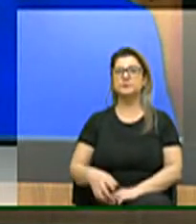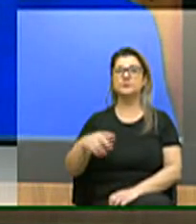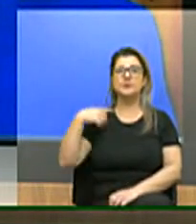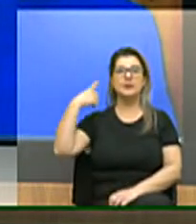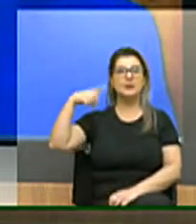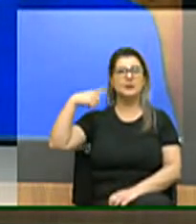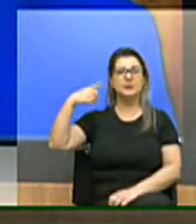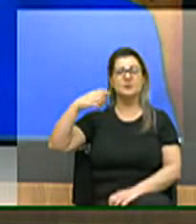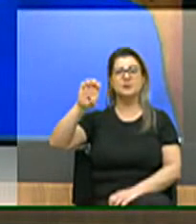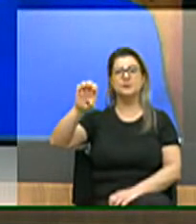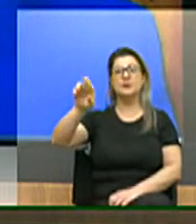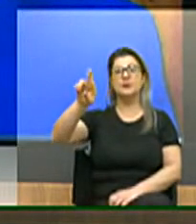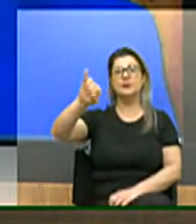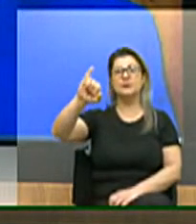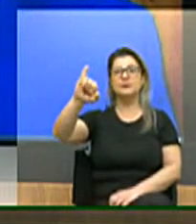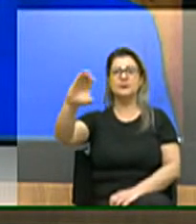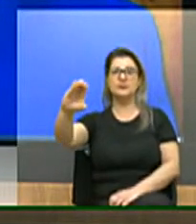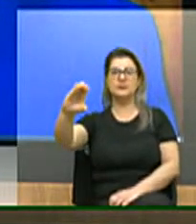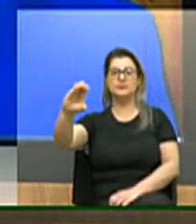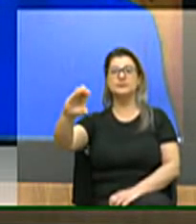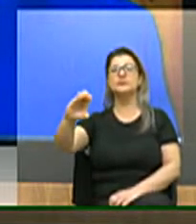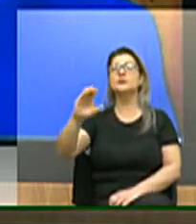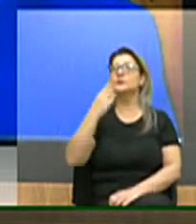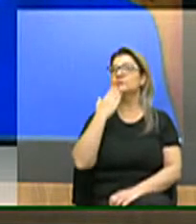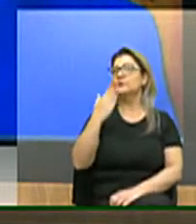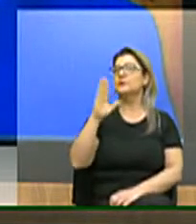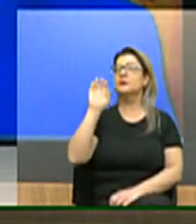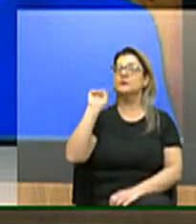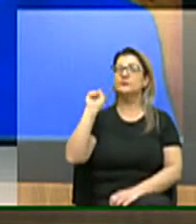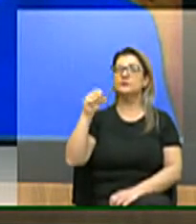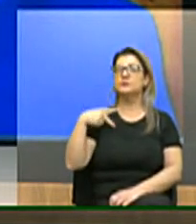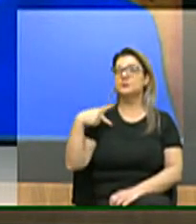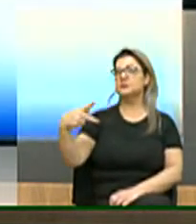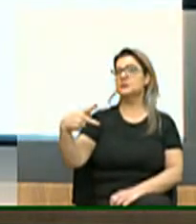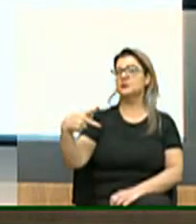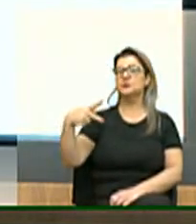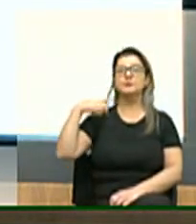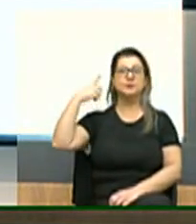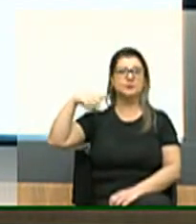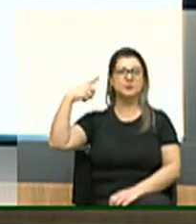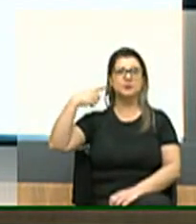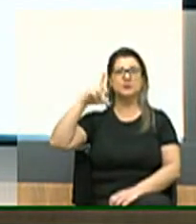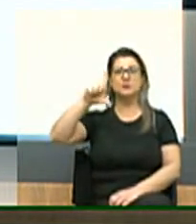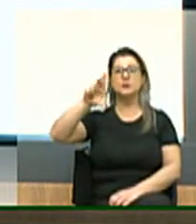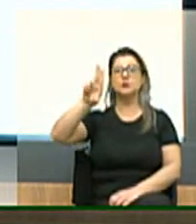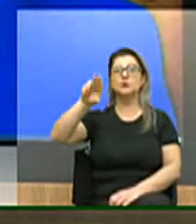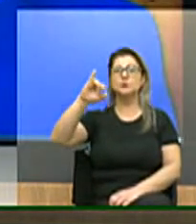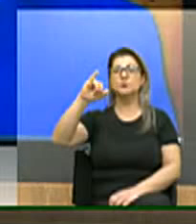Deputado Eric Lins. Favorável, presidente. Deputada Luciana Geir.